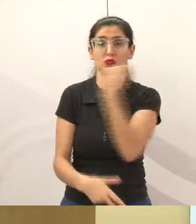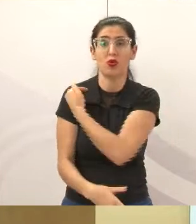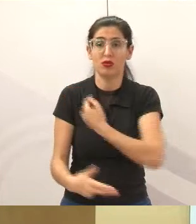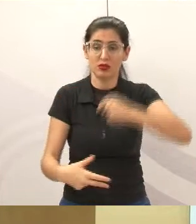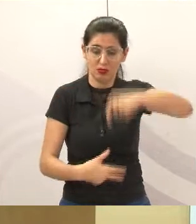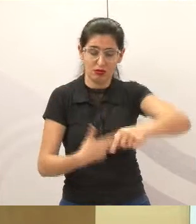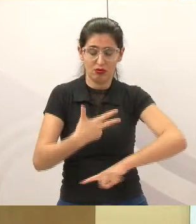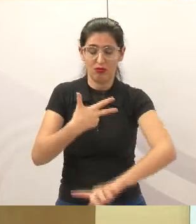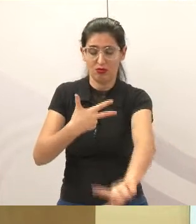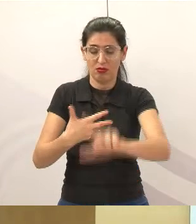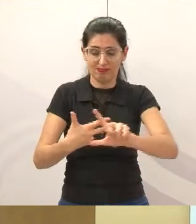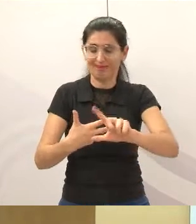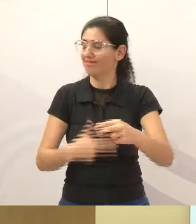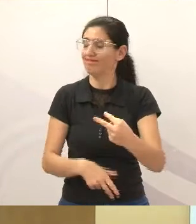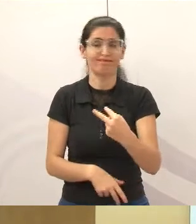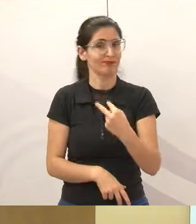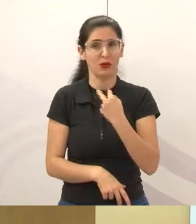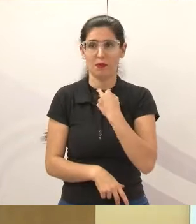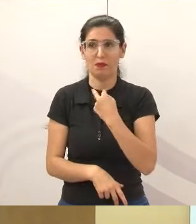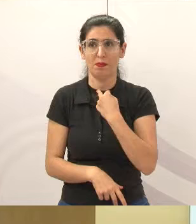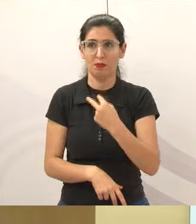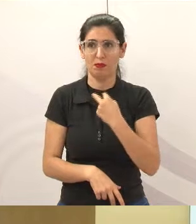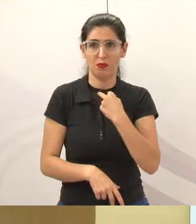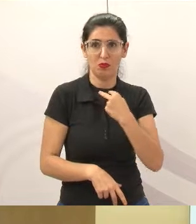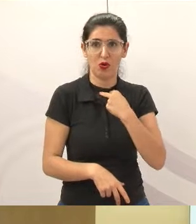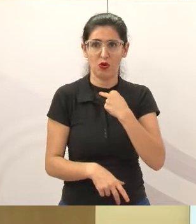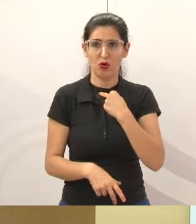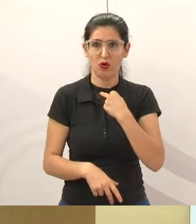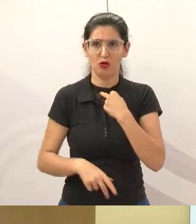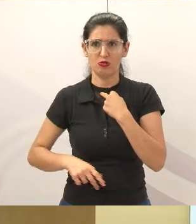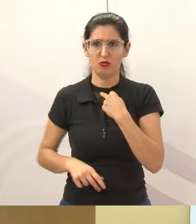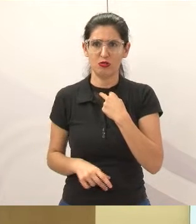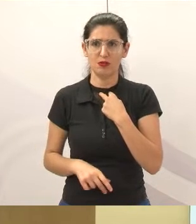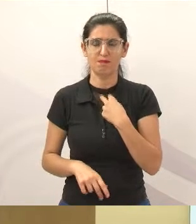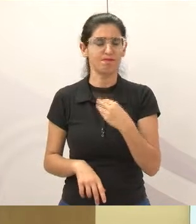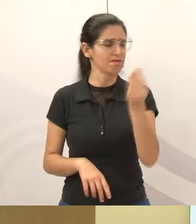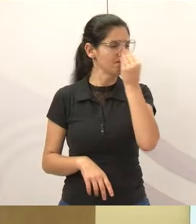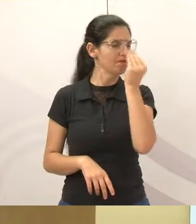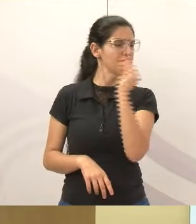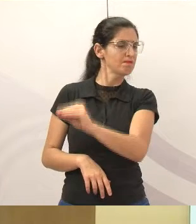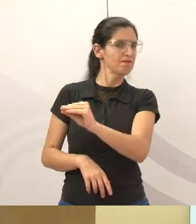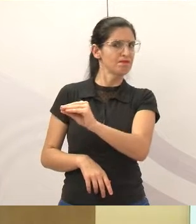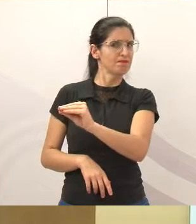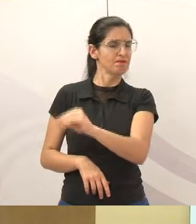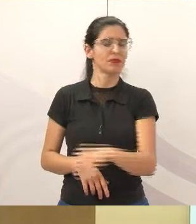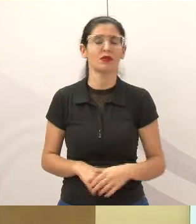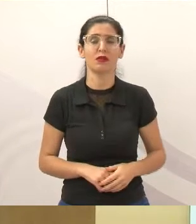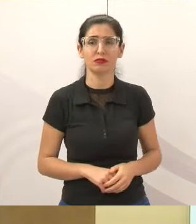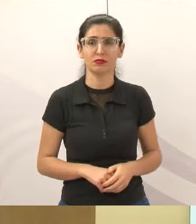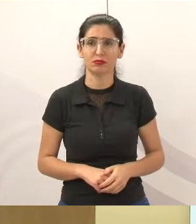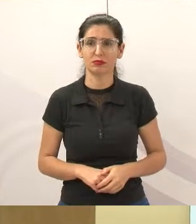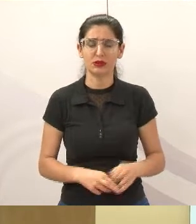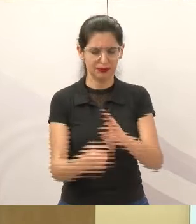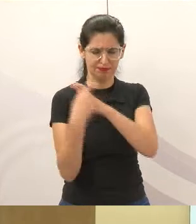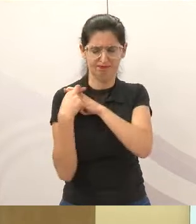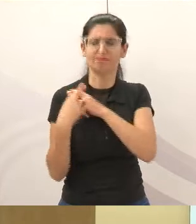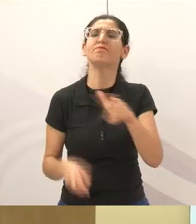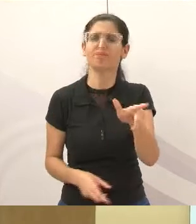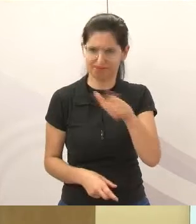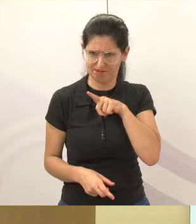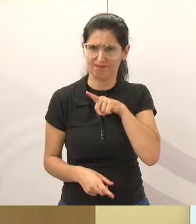Legislativo, não podemos nos furtar a nossa obrigação. Todo esse cenário demanda que